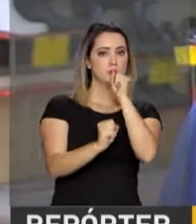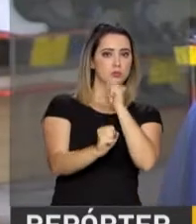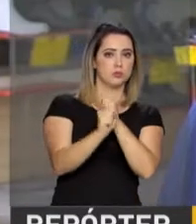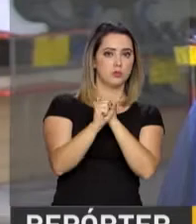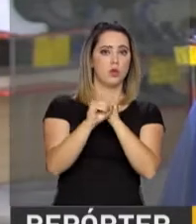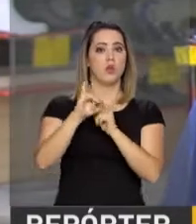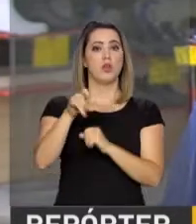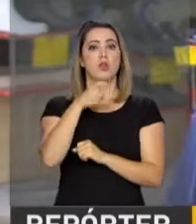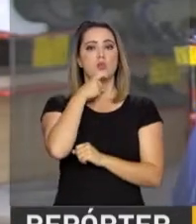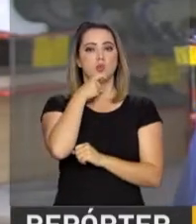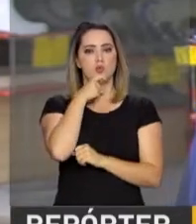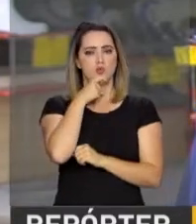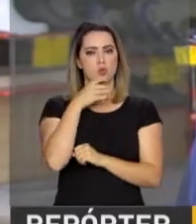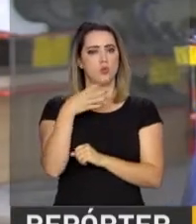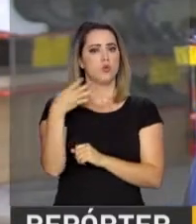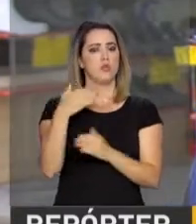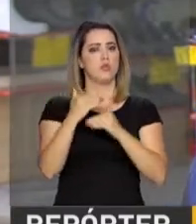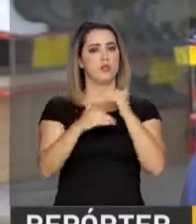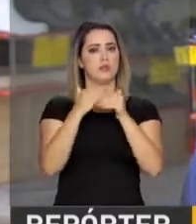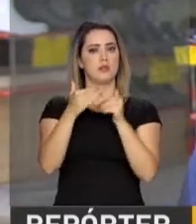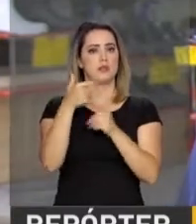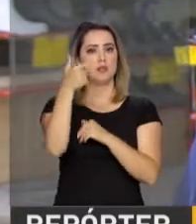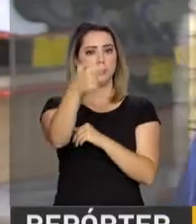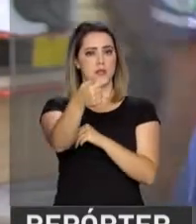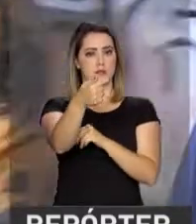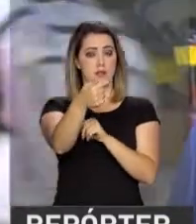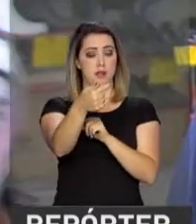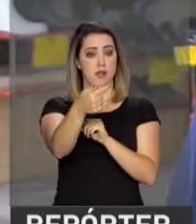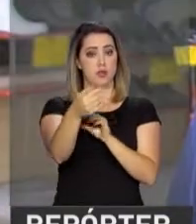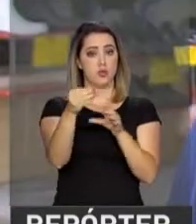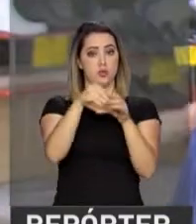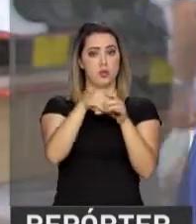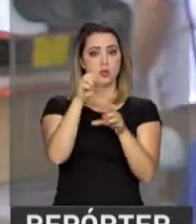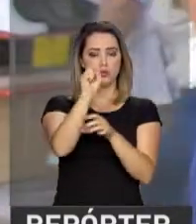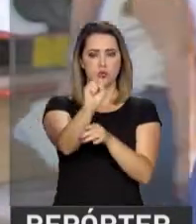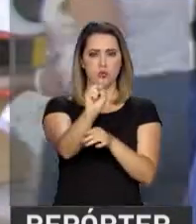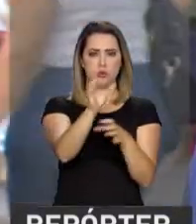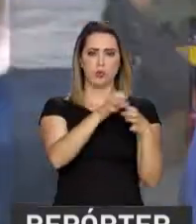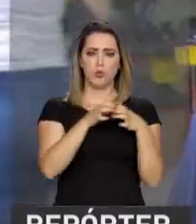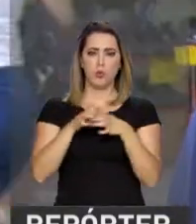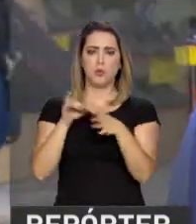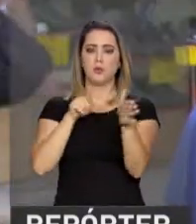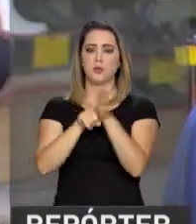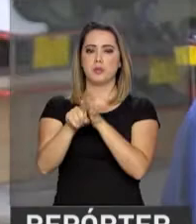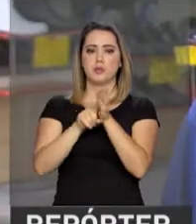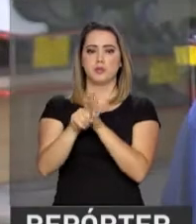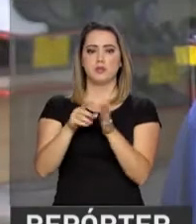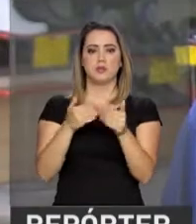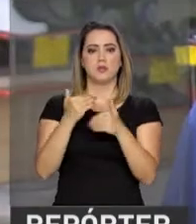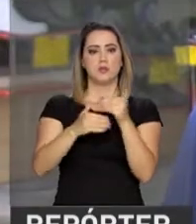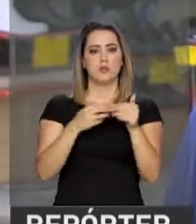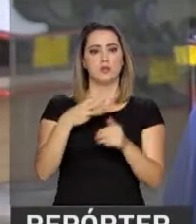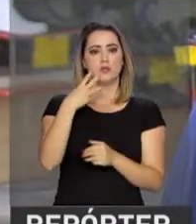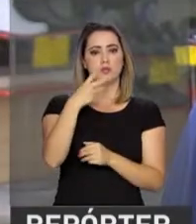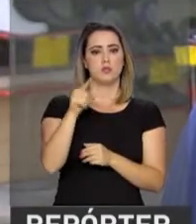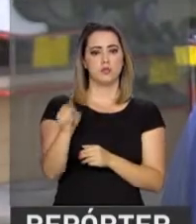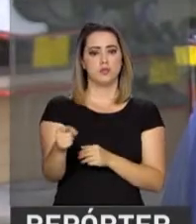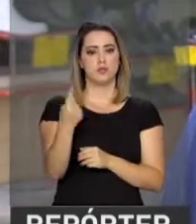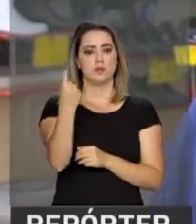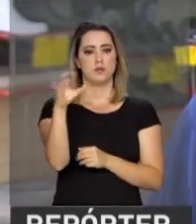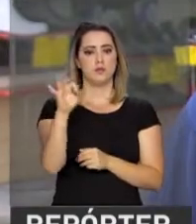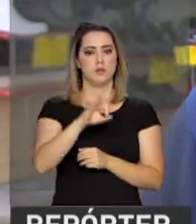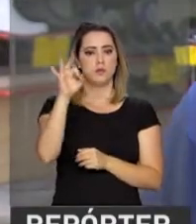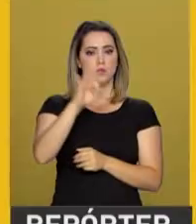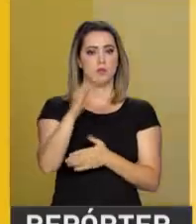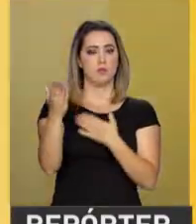em julho cresceram em 7 das 8 atividades pesquisadas. O avanço foi de 3,1% em relação ao mesmo período do